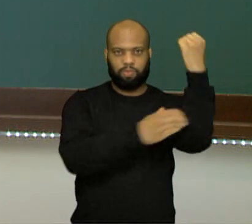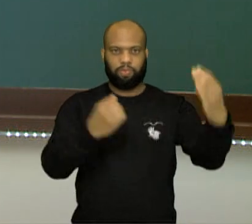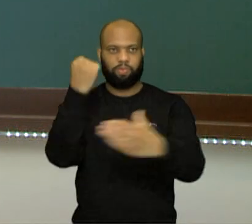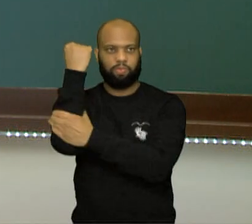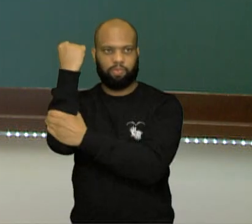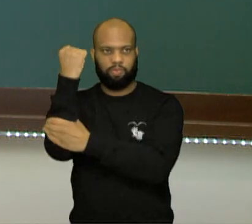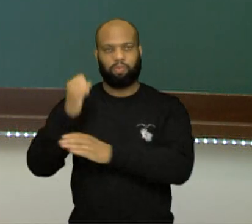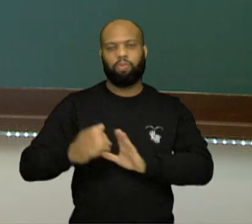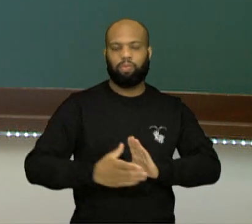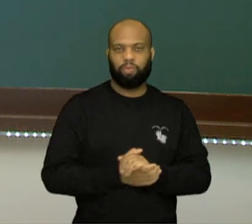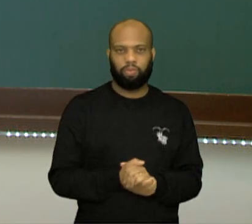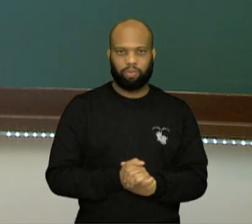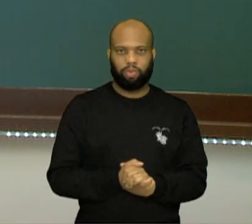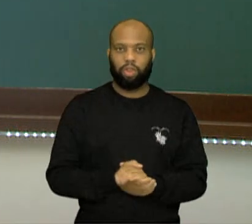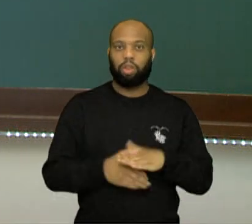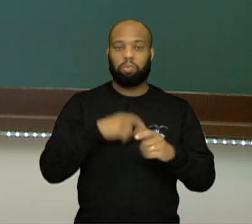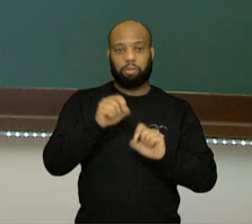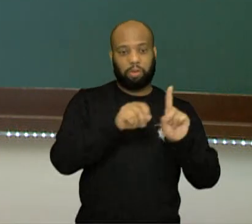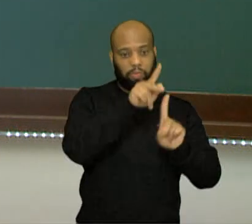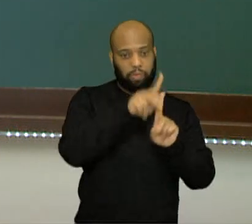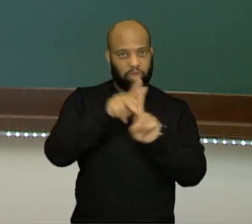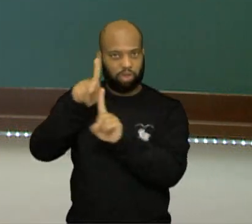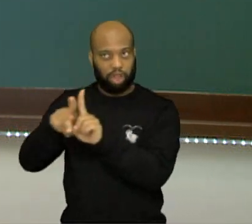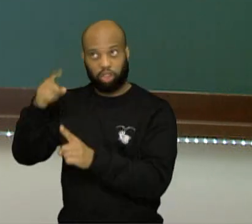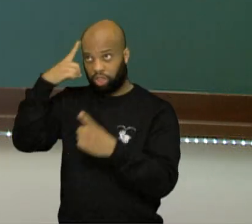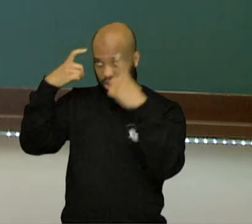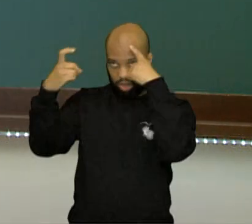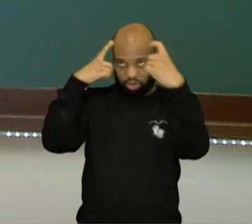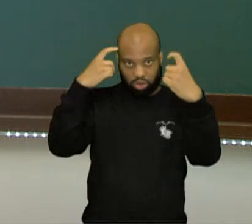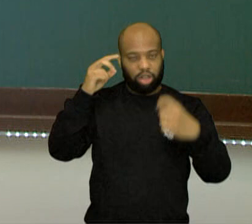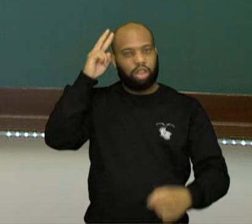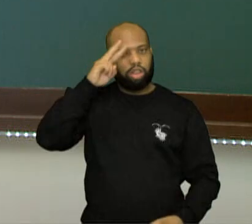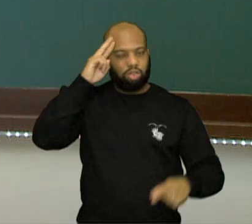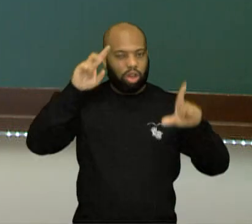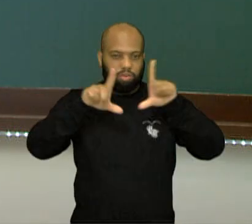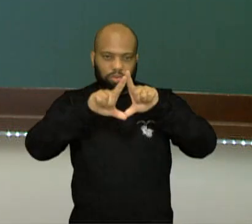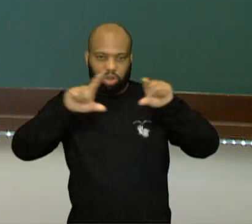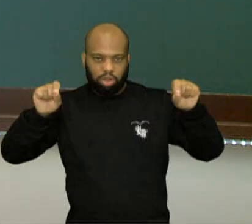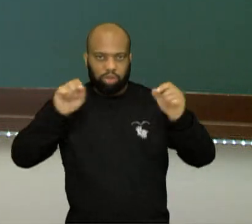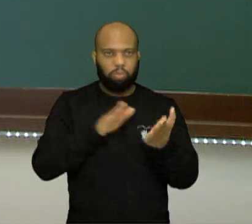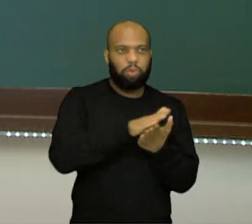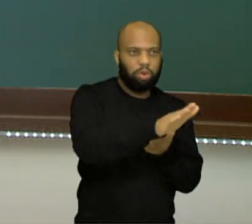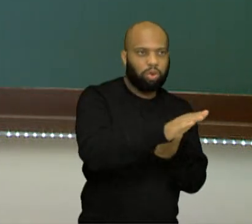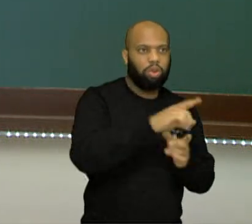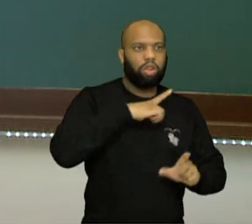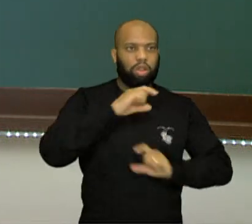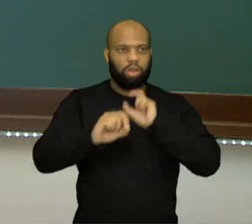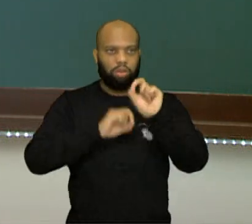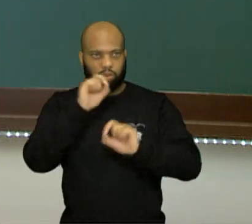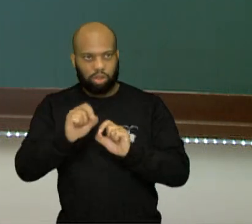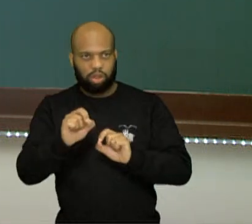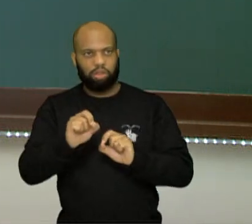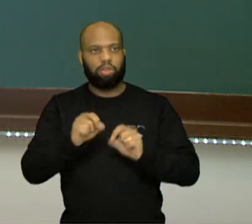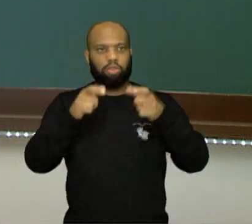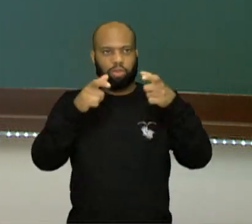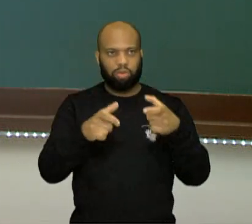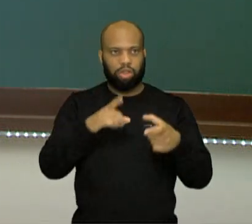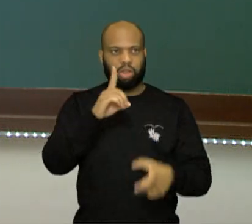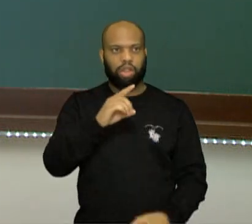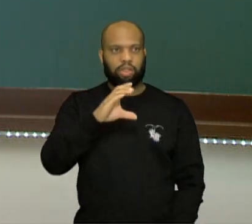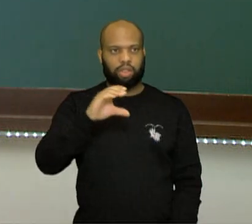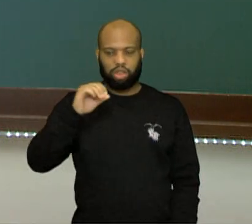inglês, Wonder Woman, é uma personagem fictícia das histórias em quadrinhos publicadas pela editora estadunidense